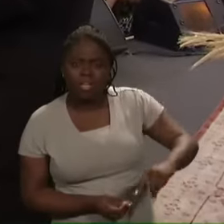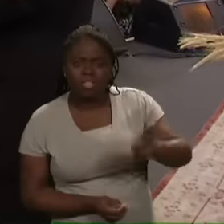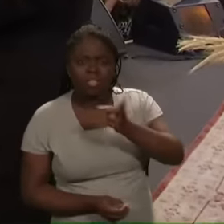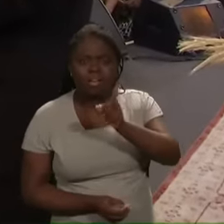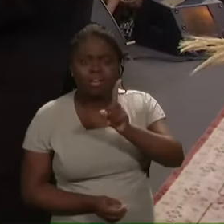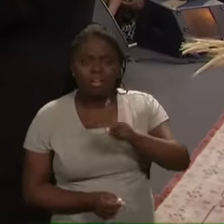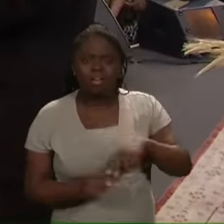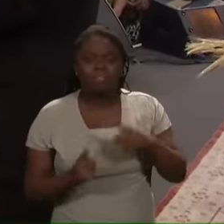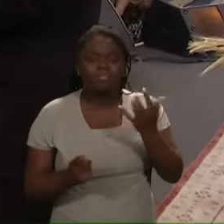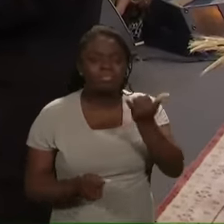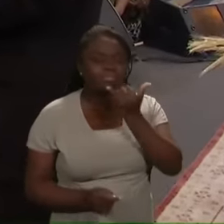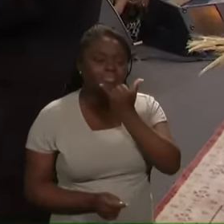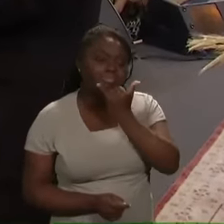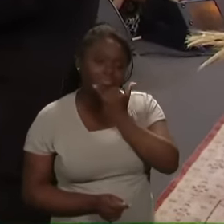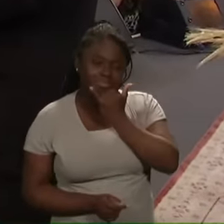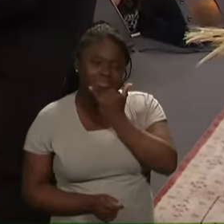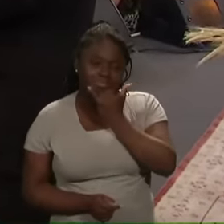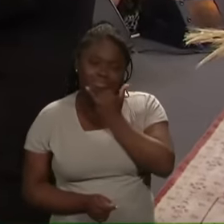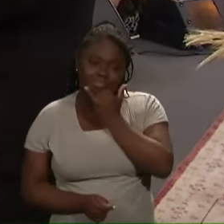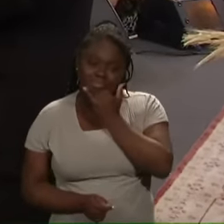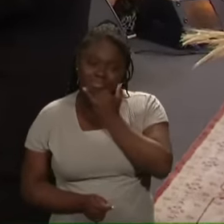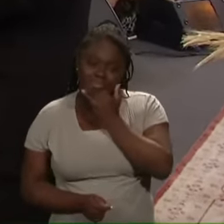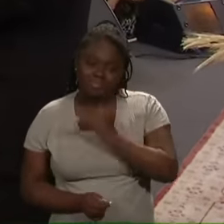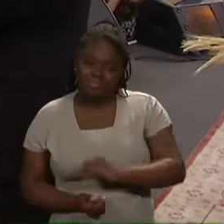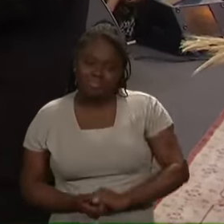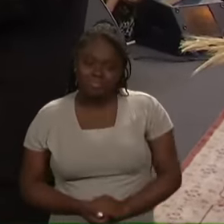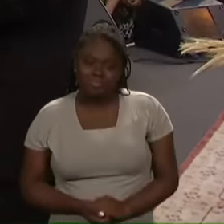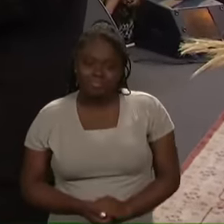foi com perdão.